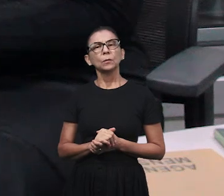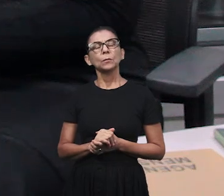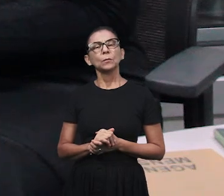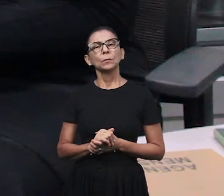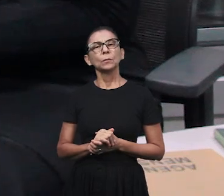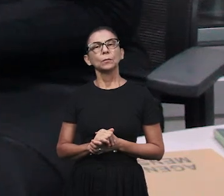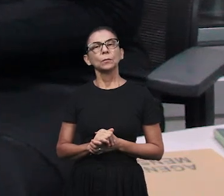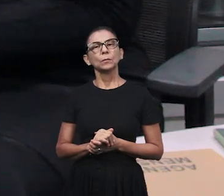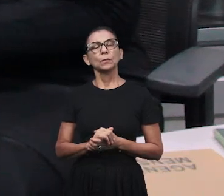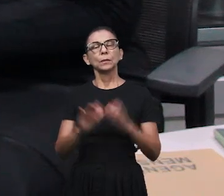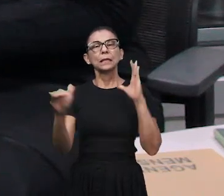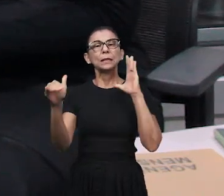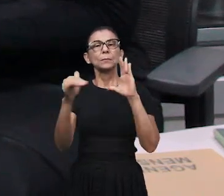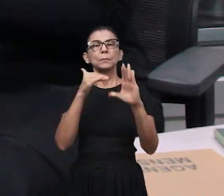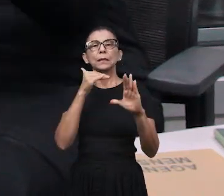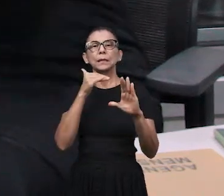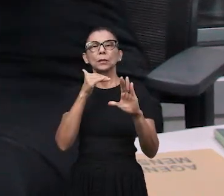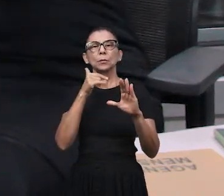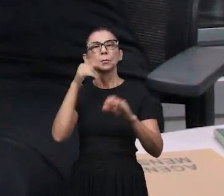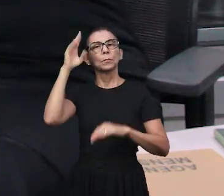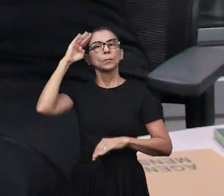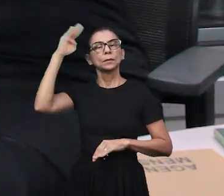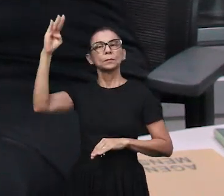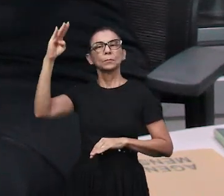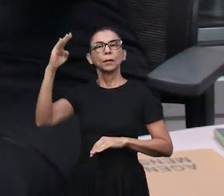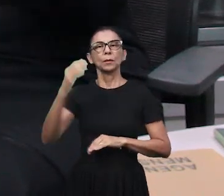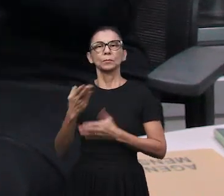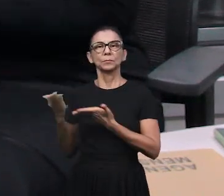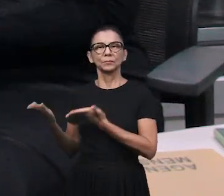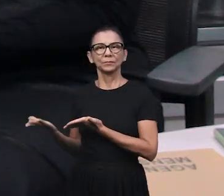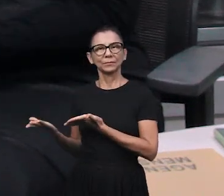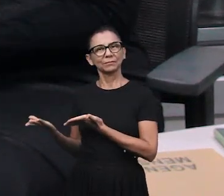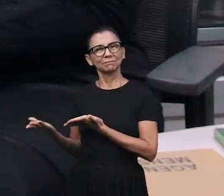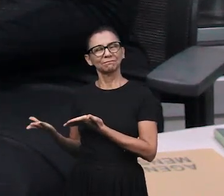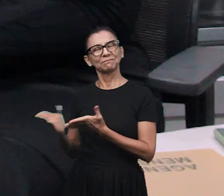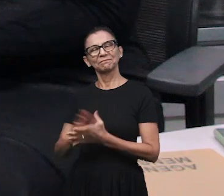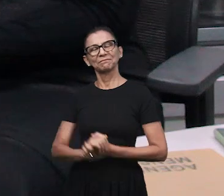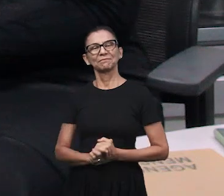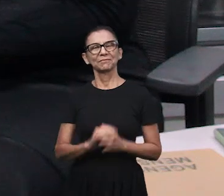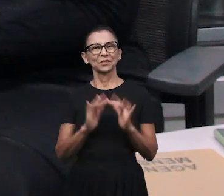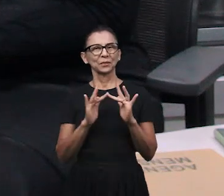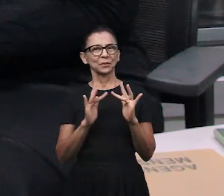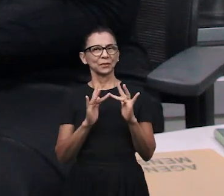e-mail que é o endereço principal de comunicação, que é o contato